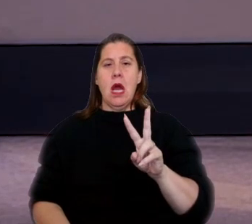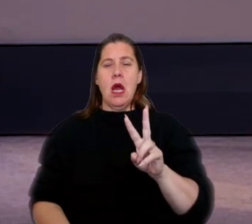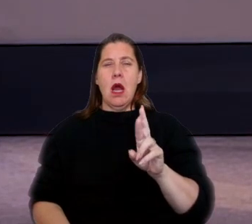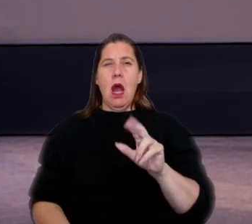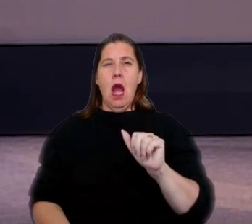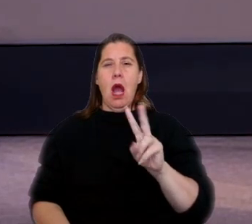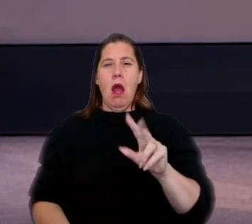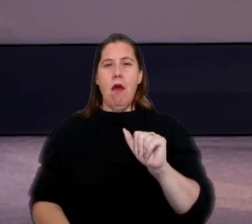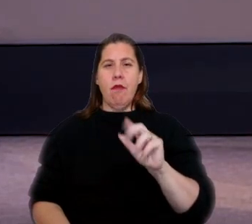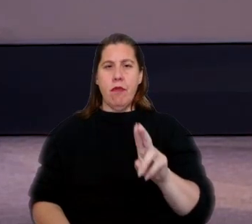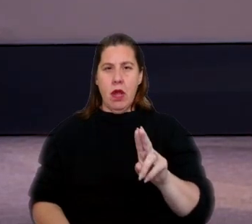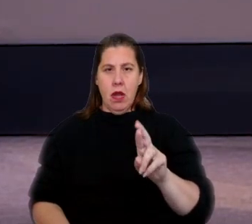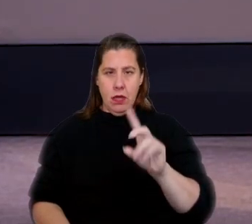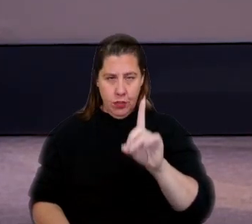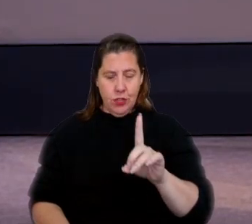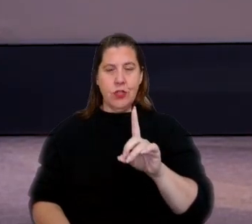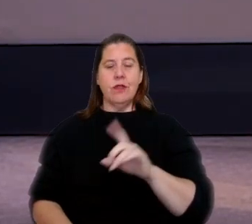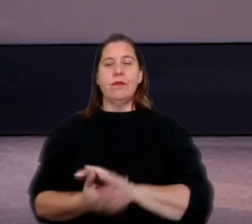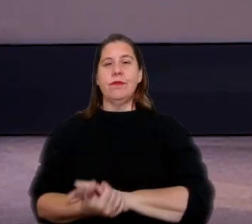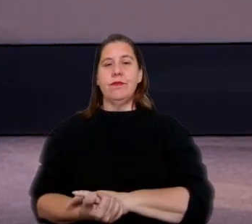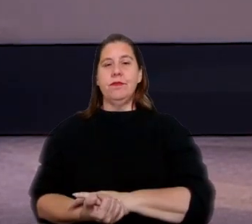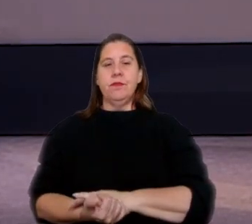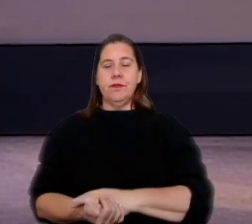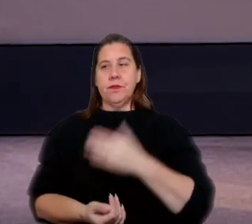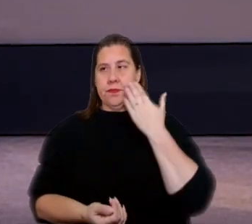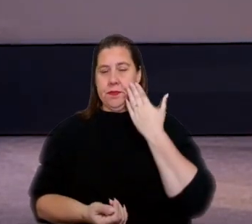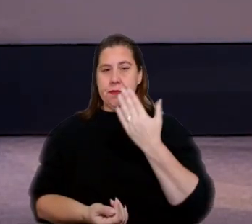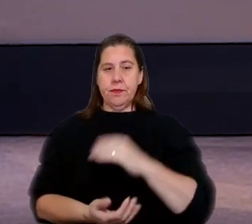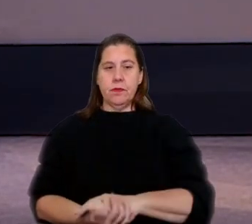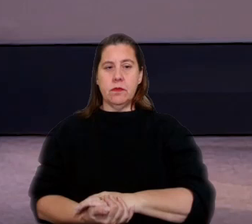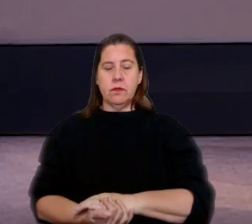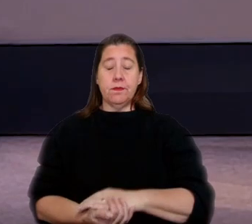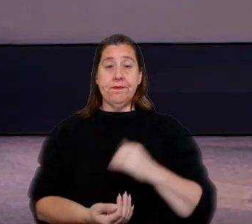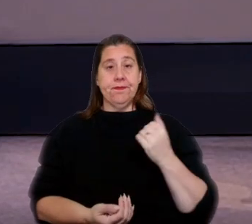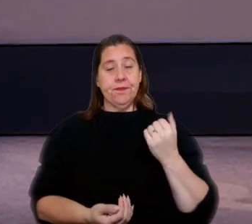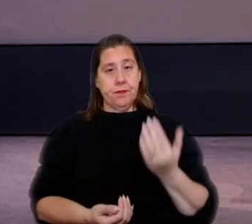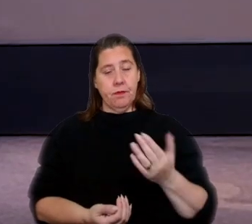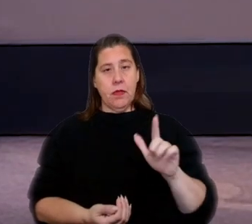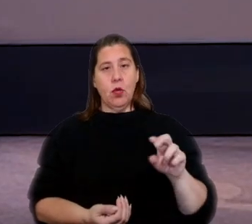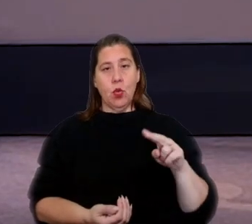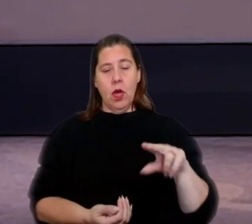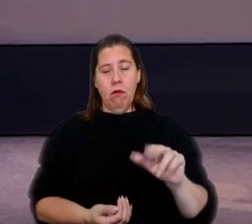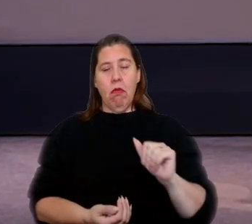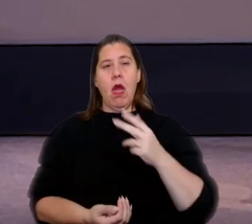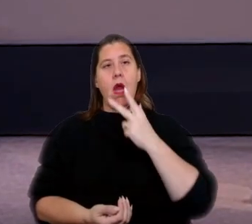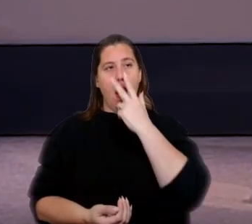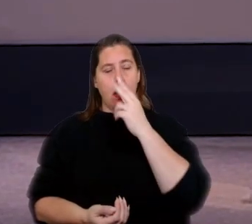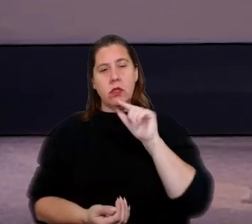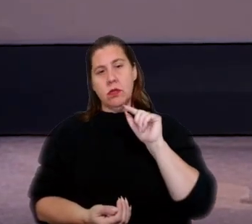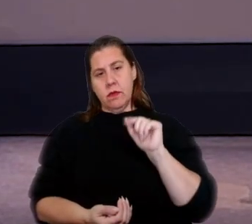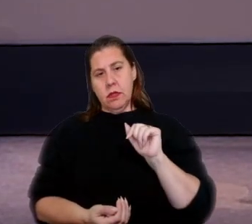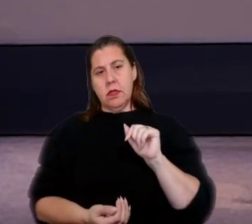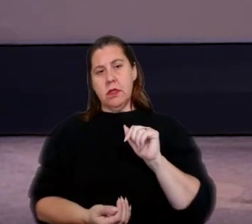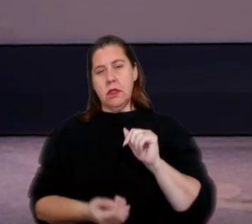Harvard. Mas checo o nome para você e depois que a Flávia responder eu te digo o nome completo. Tá certo. Obrigada. Então, Luana, eu